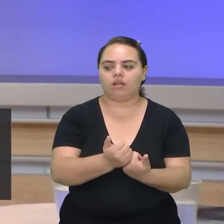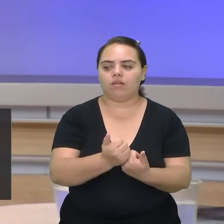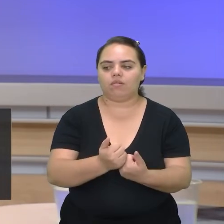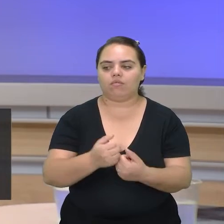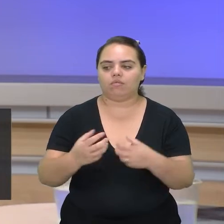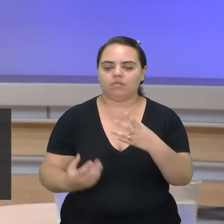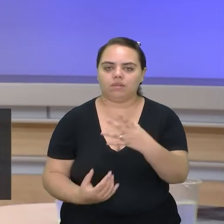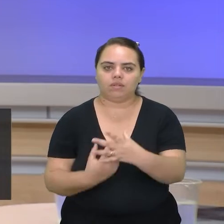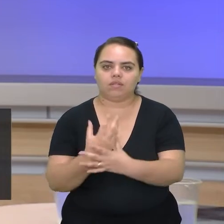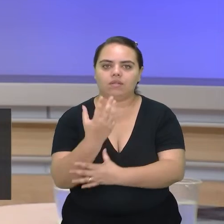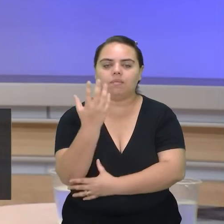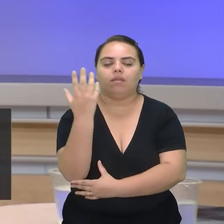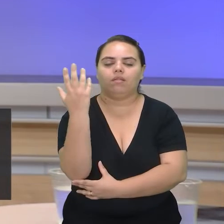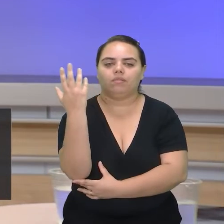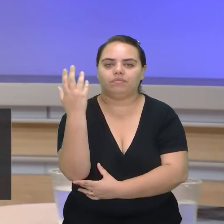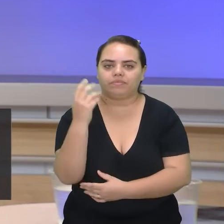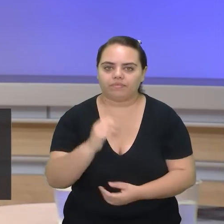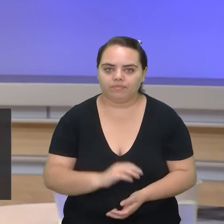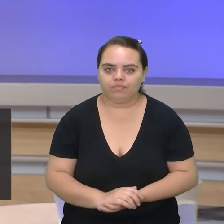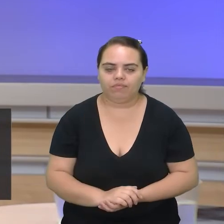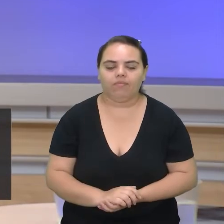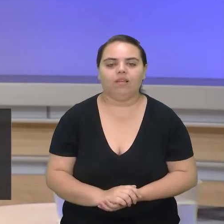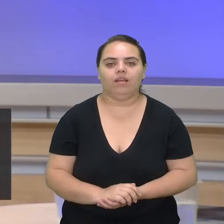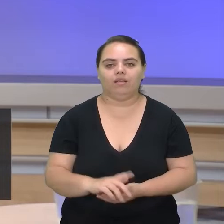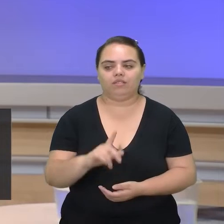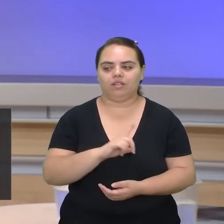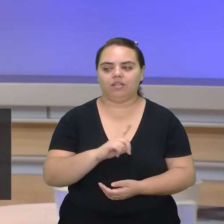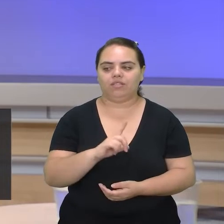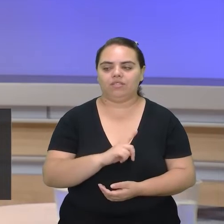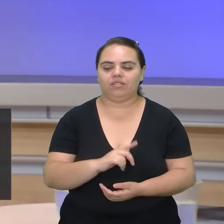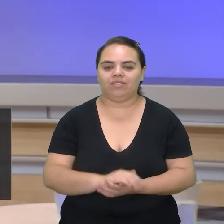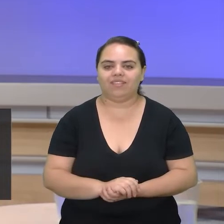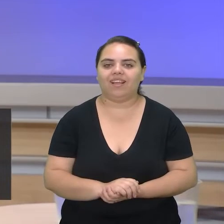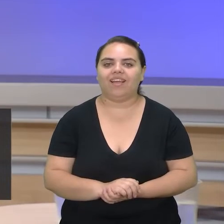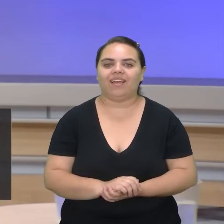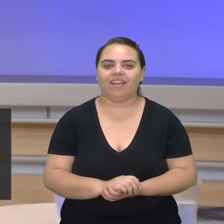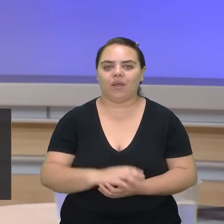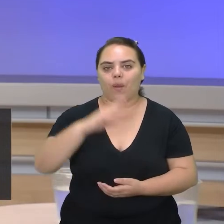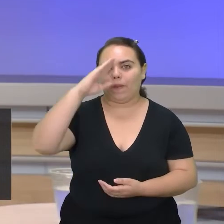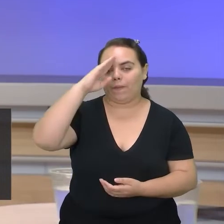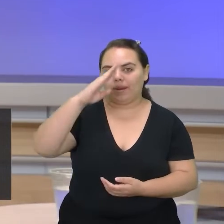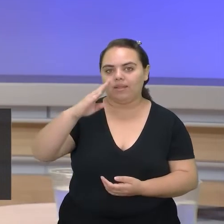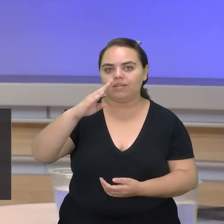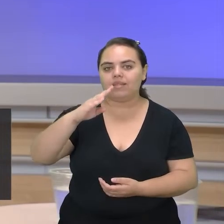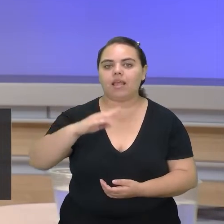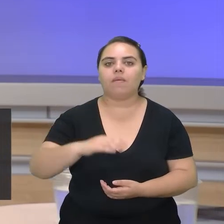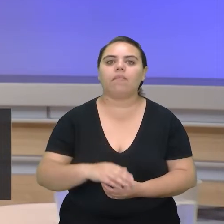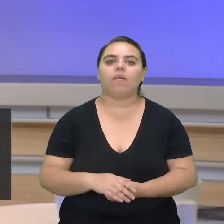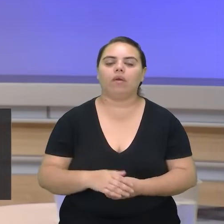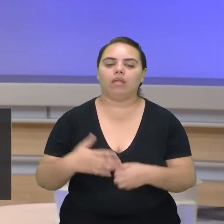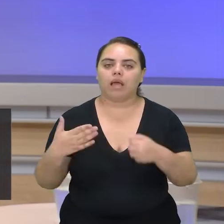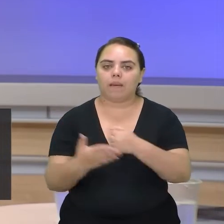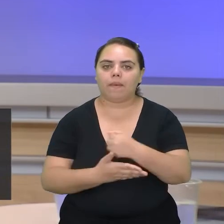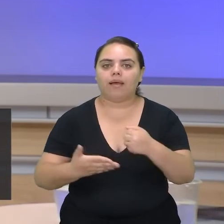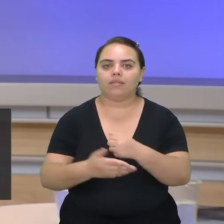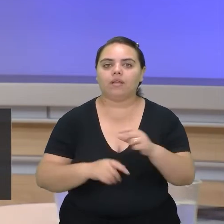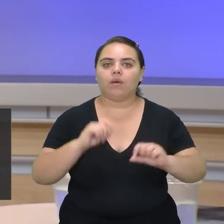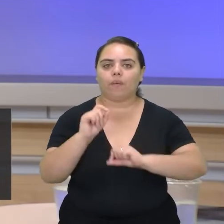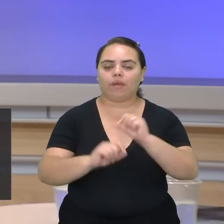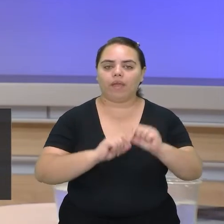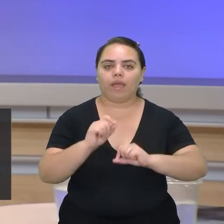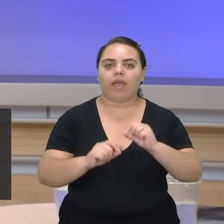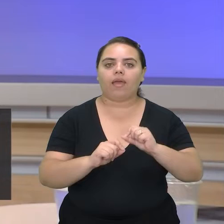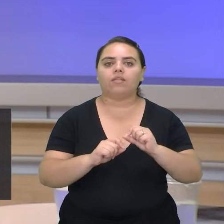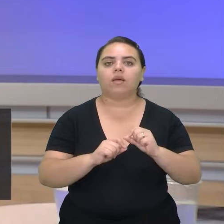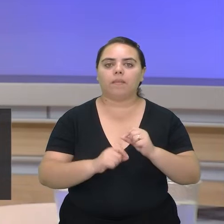né? Aí a gente também tem um princípio, né, dessa educação ambiental crítica que nos embasa, que é de sempre buscar fazer a